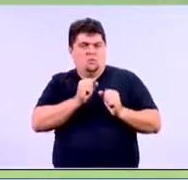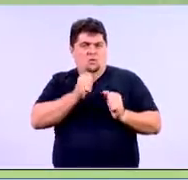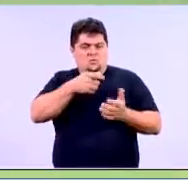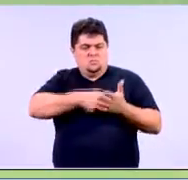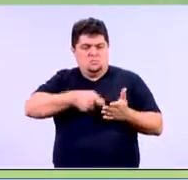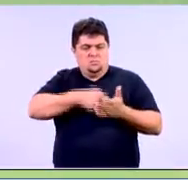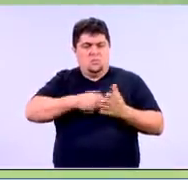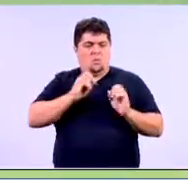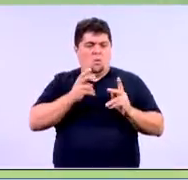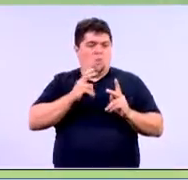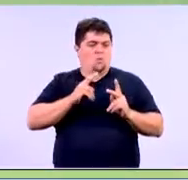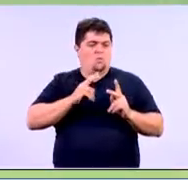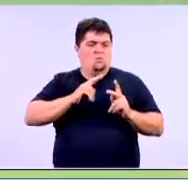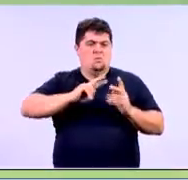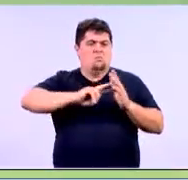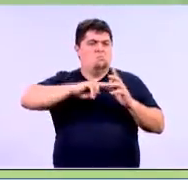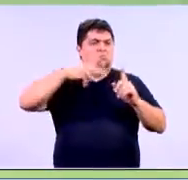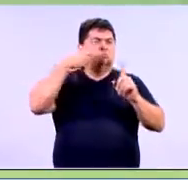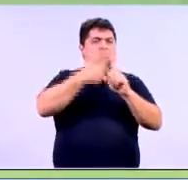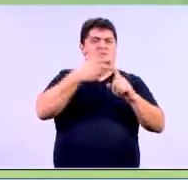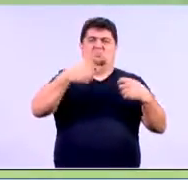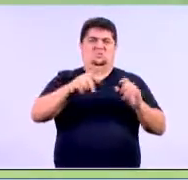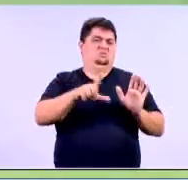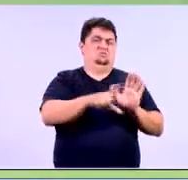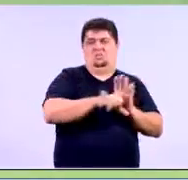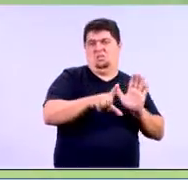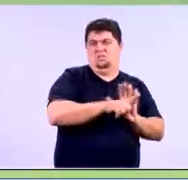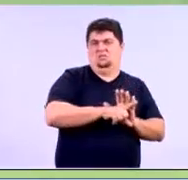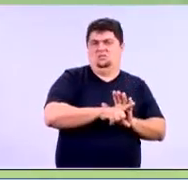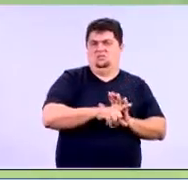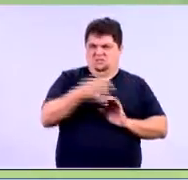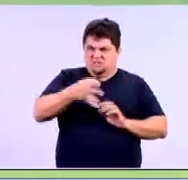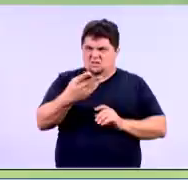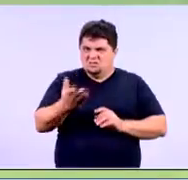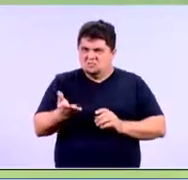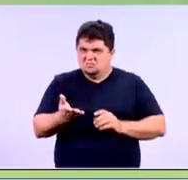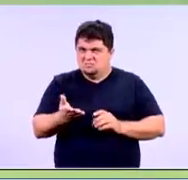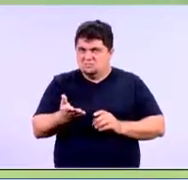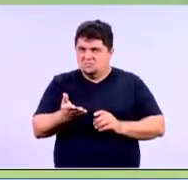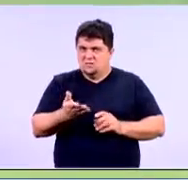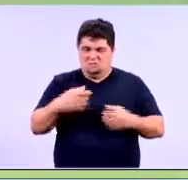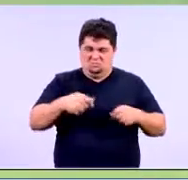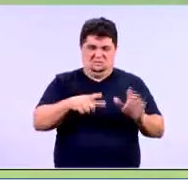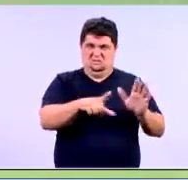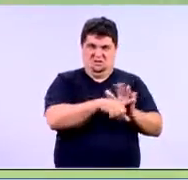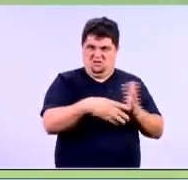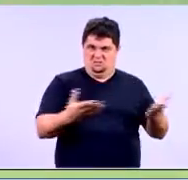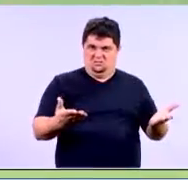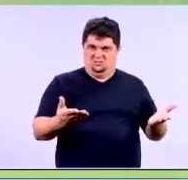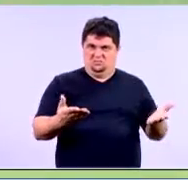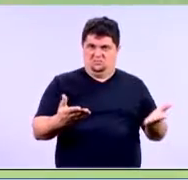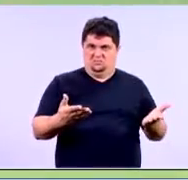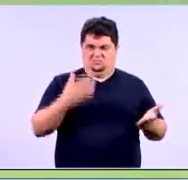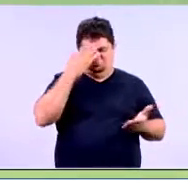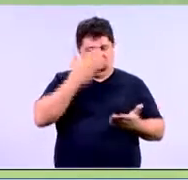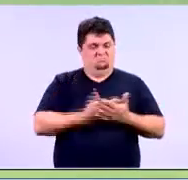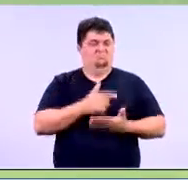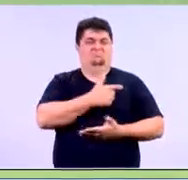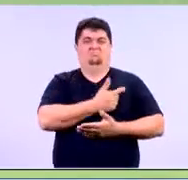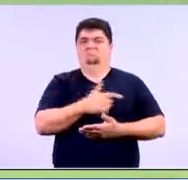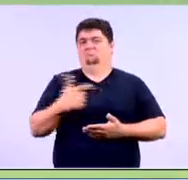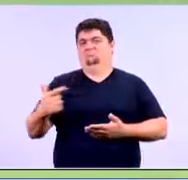ou aumentar tributo sem lei que estabeleça. Isso aqui está correto? Sem lei que estabeleça? Acredito que não, né,